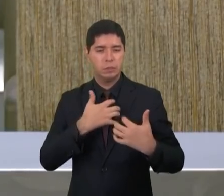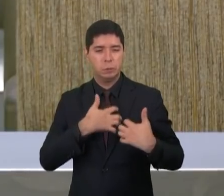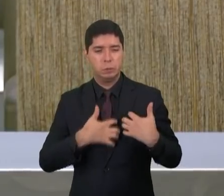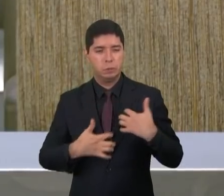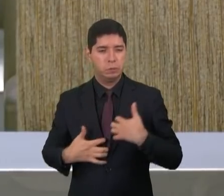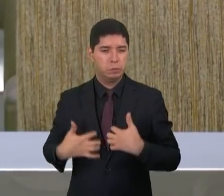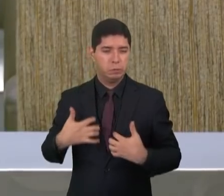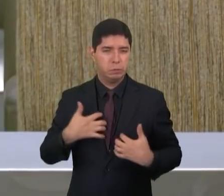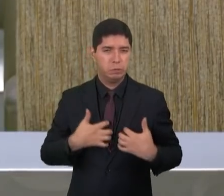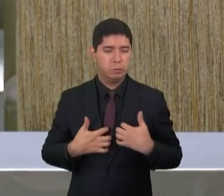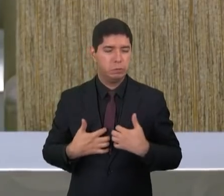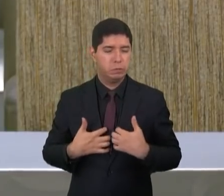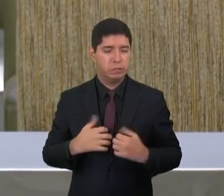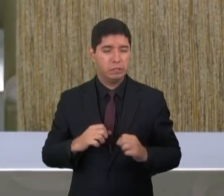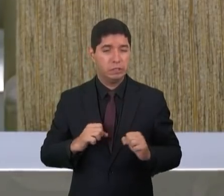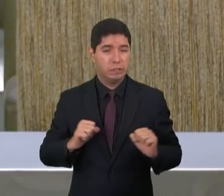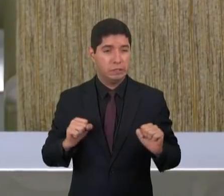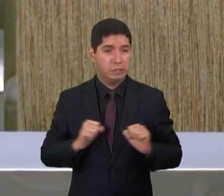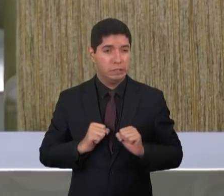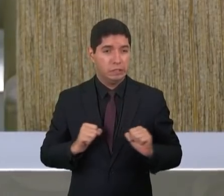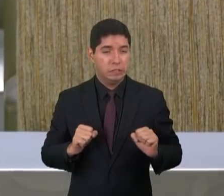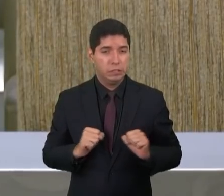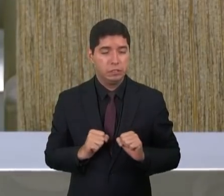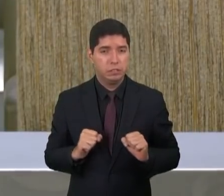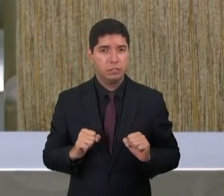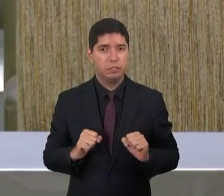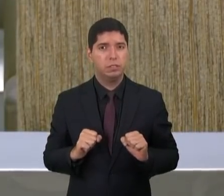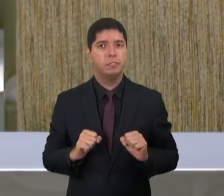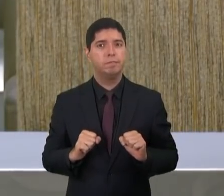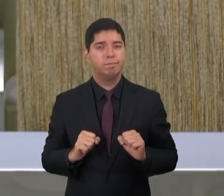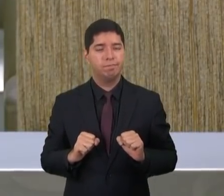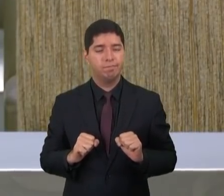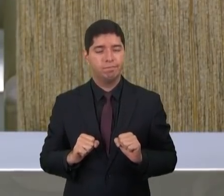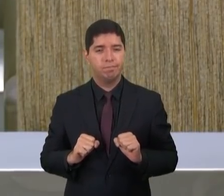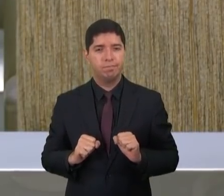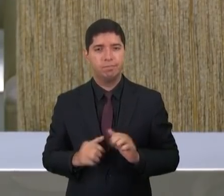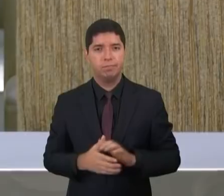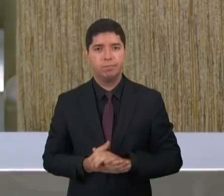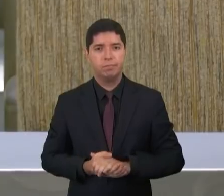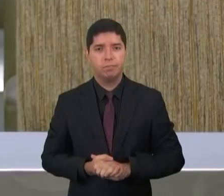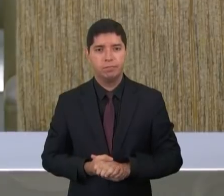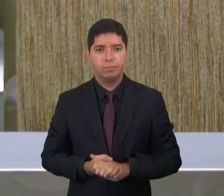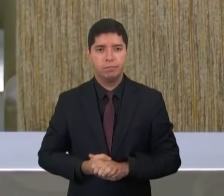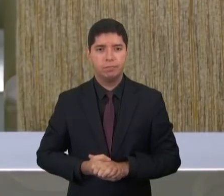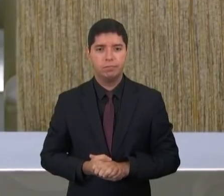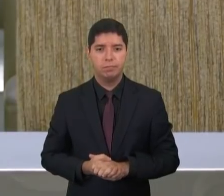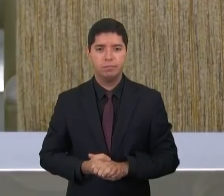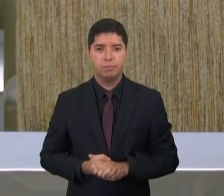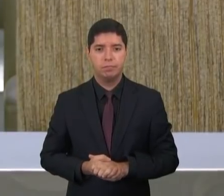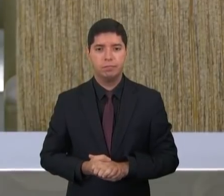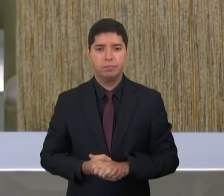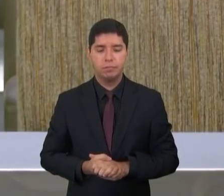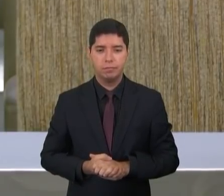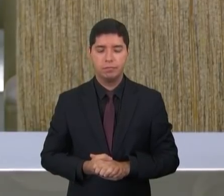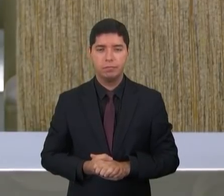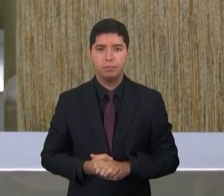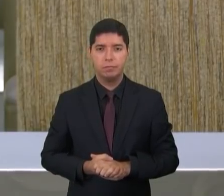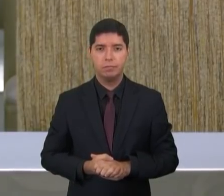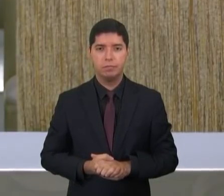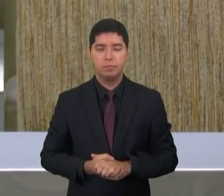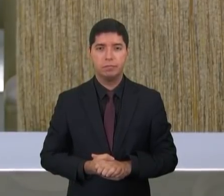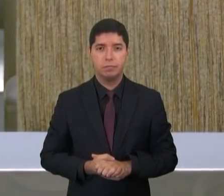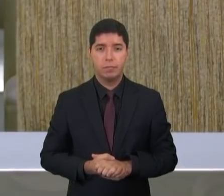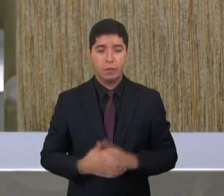ira. A sua ira se acendeu contra nós. Essa expressão significa estar irado com